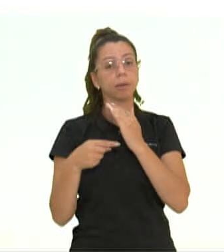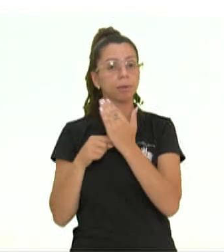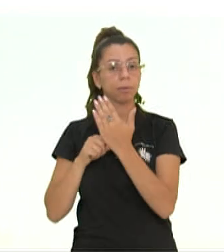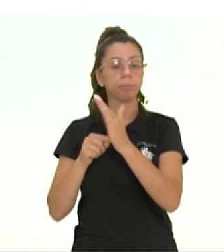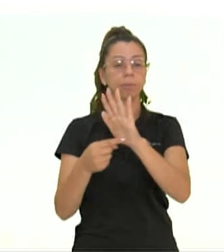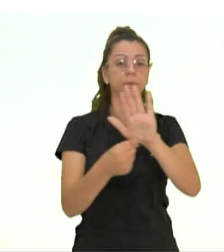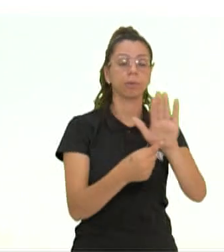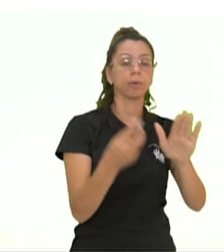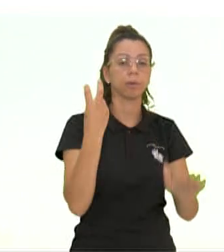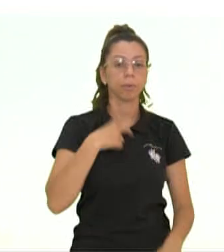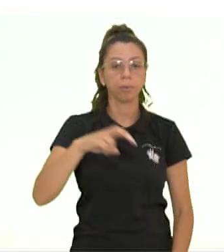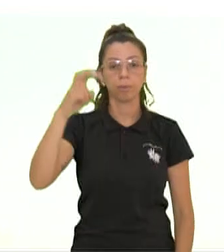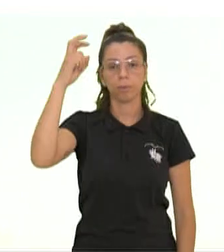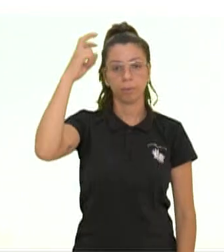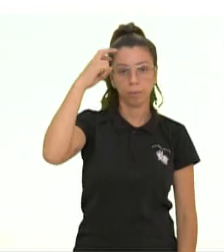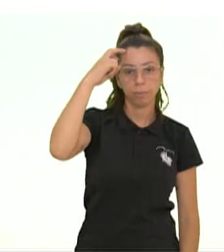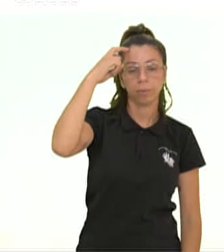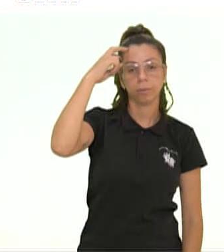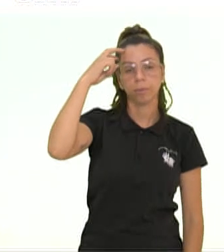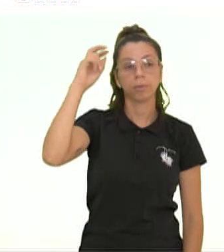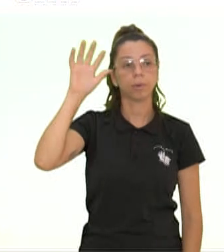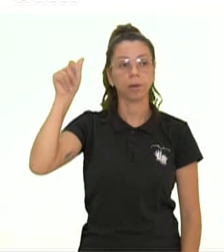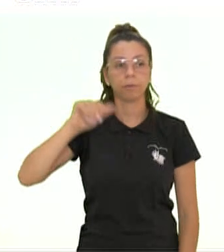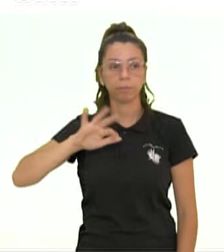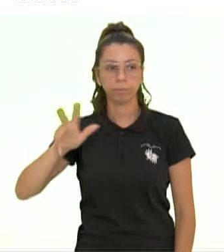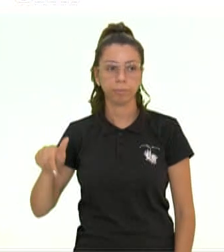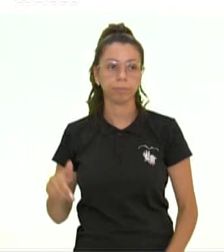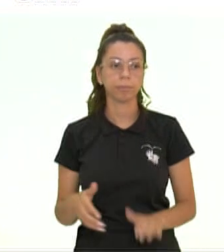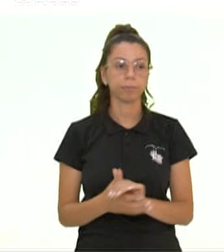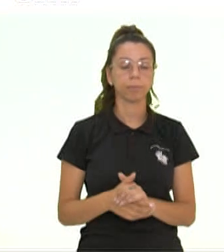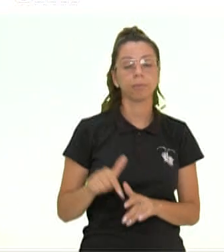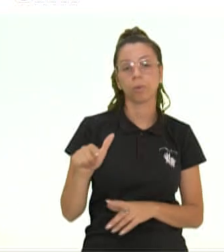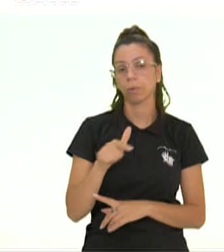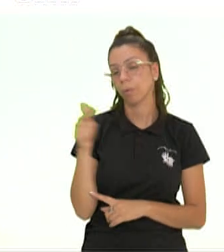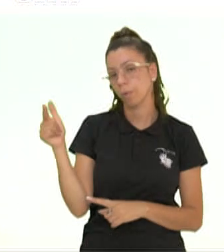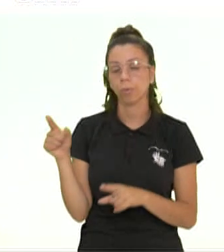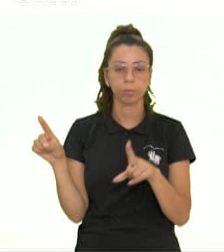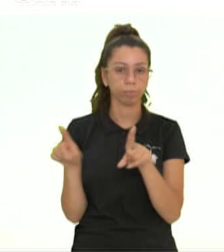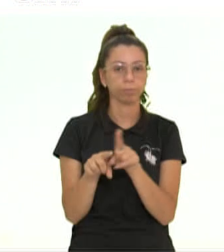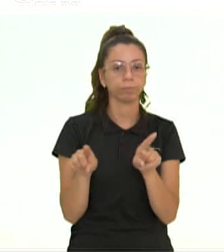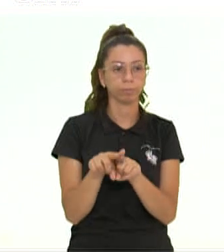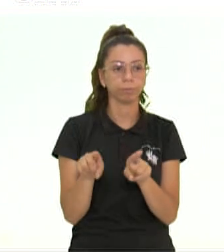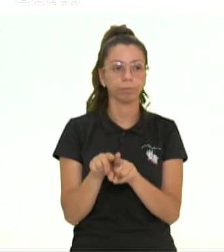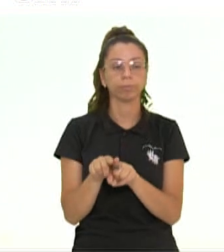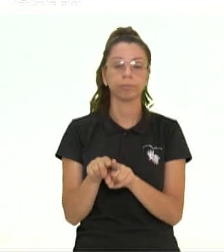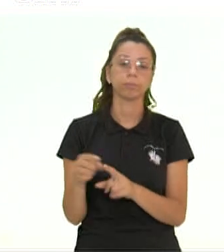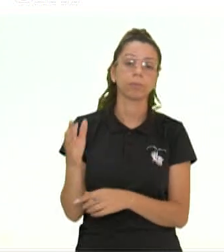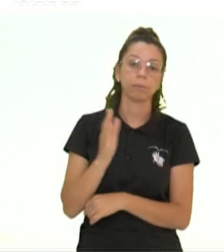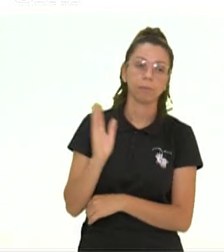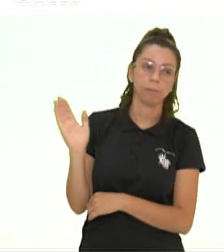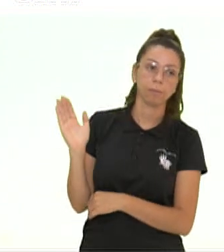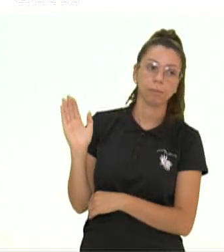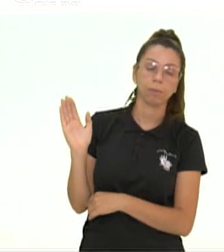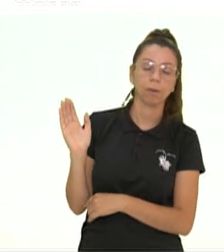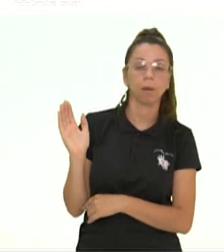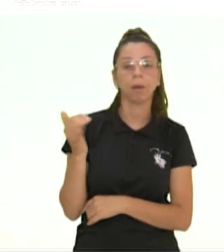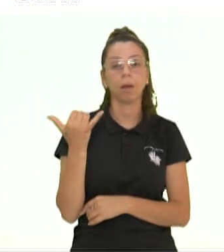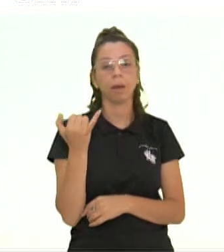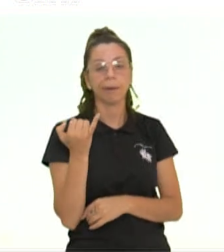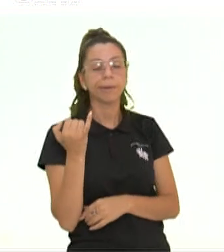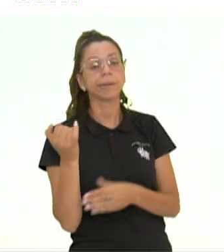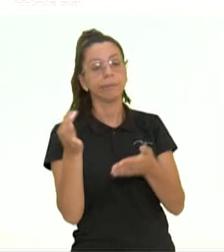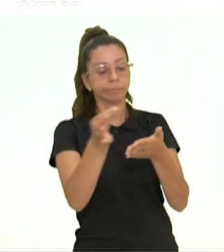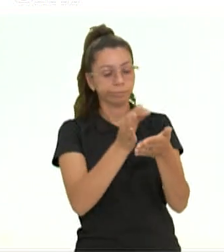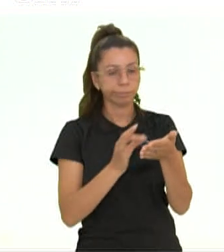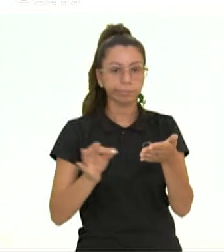da cultura afro-brasileira, né? Então, aqui outro trabalho dela, aqui usou caneta, né,